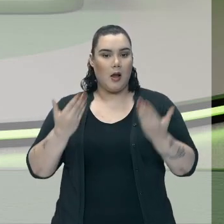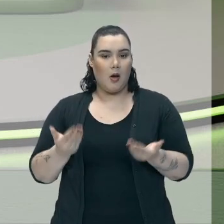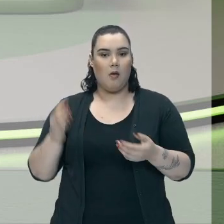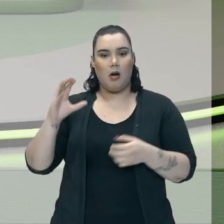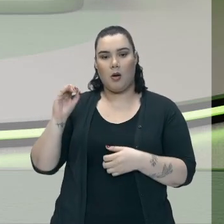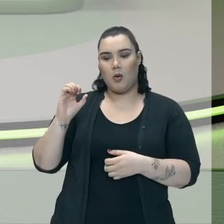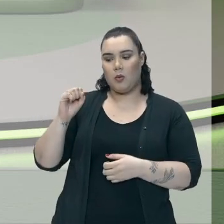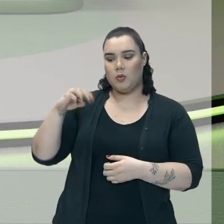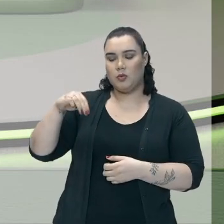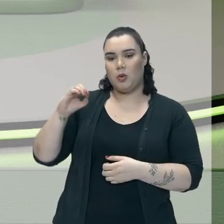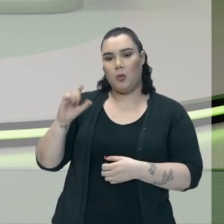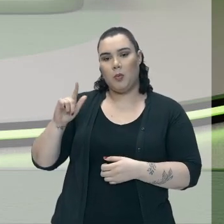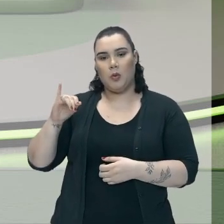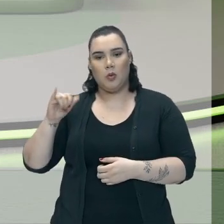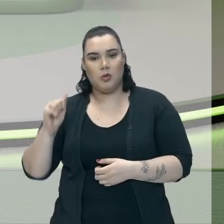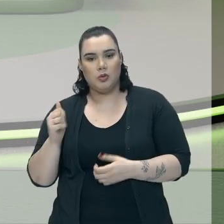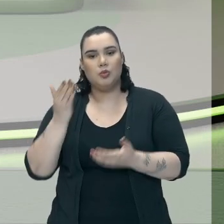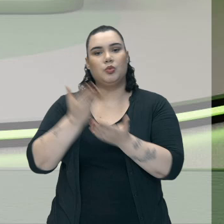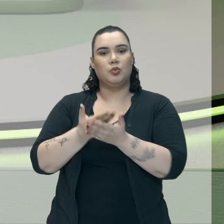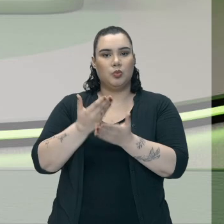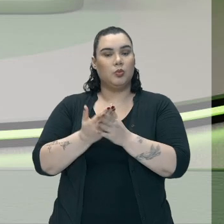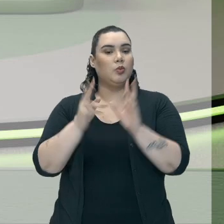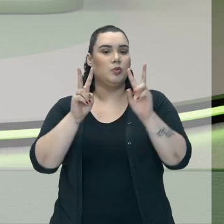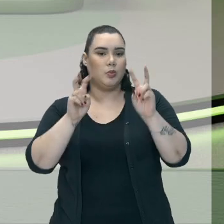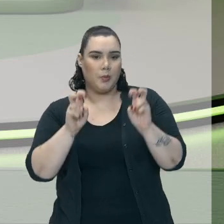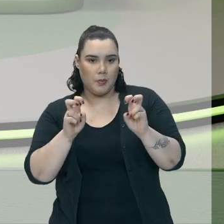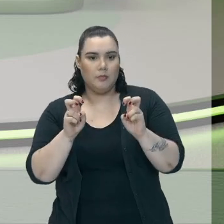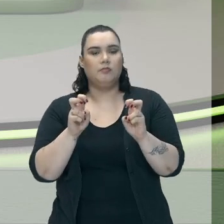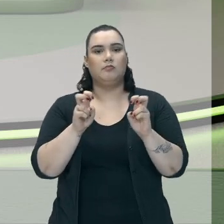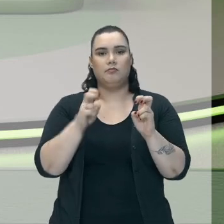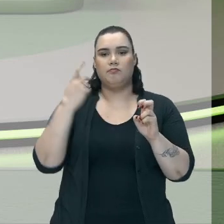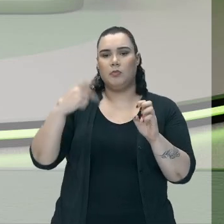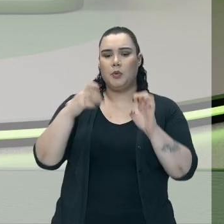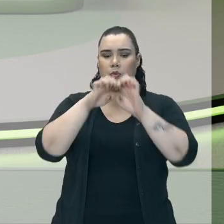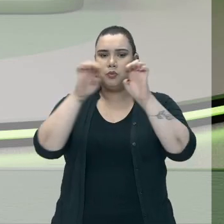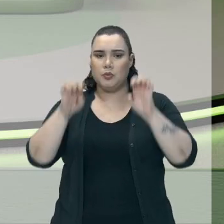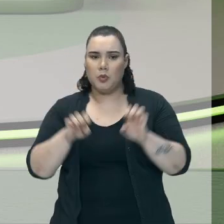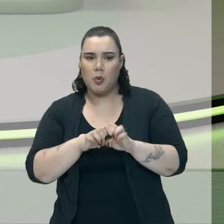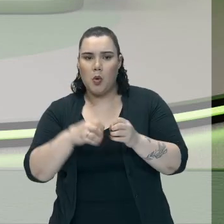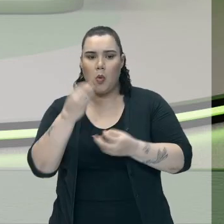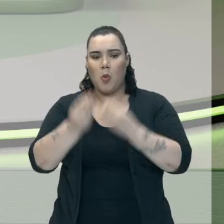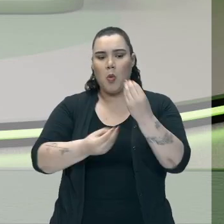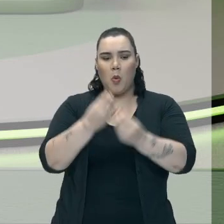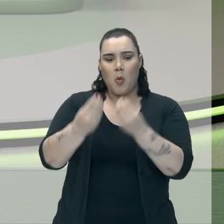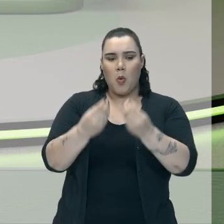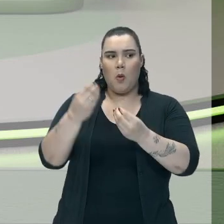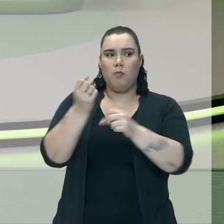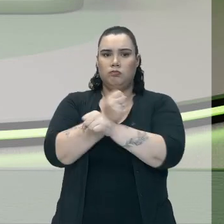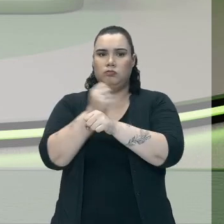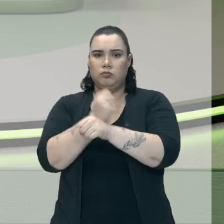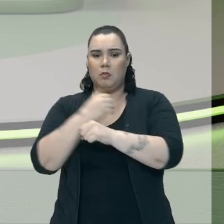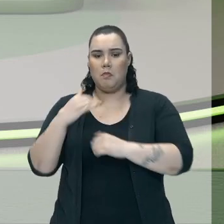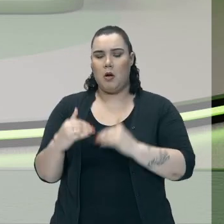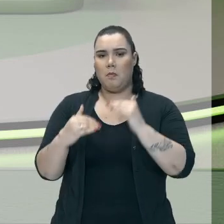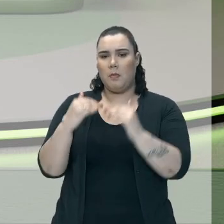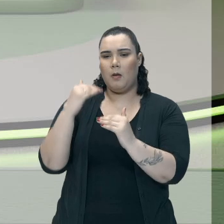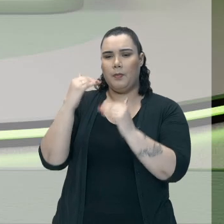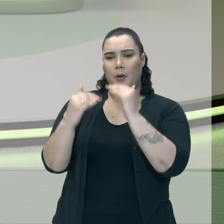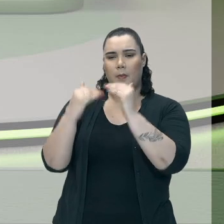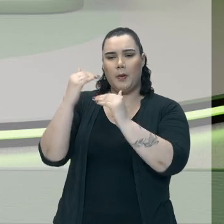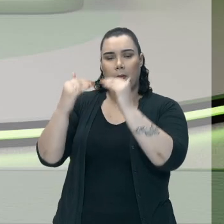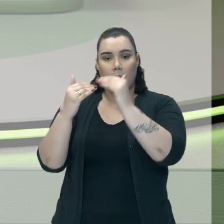então, a origem do universo, estuda a sua estrutura, estuda como ele evoluiu e como ele